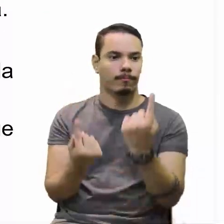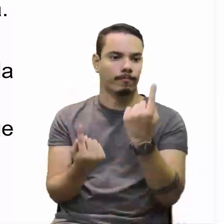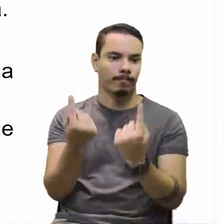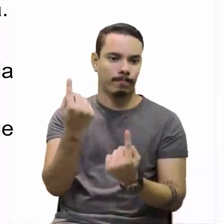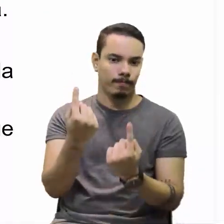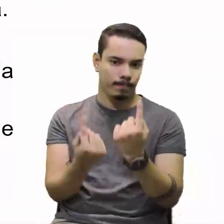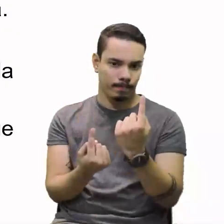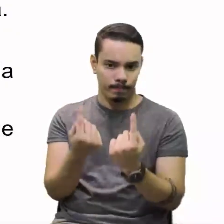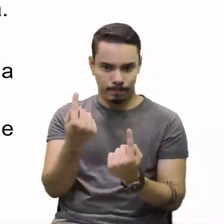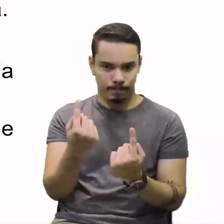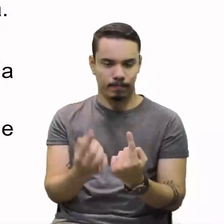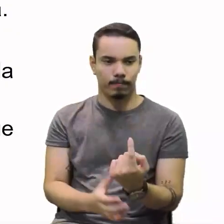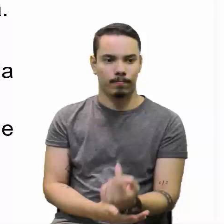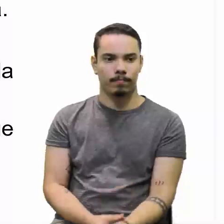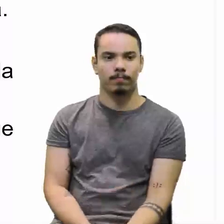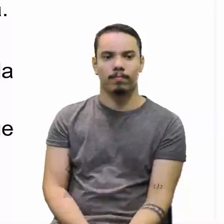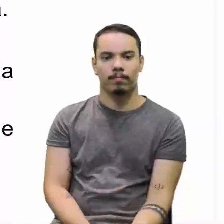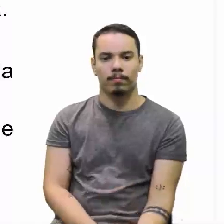alternada.